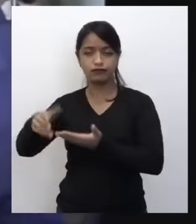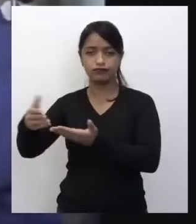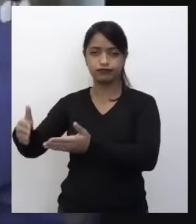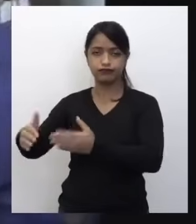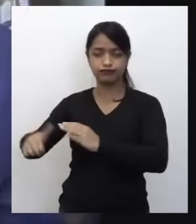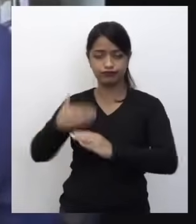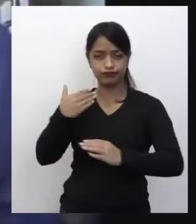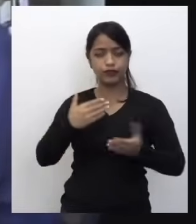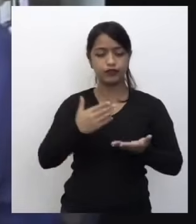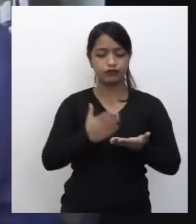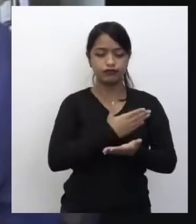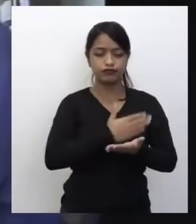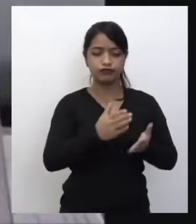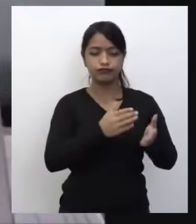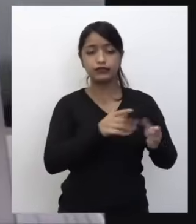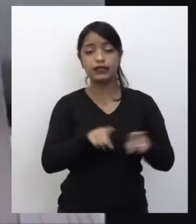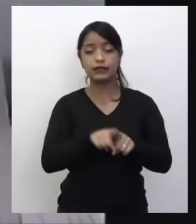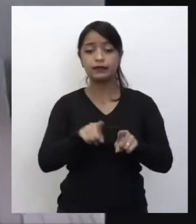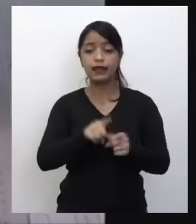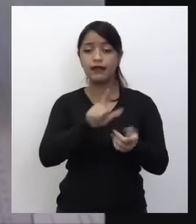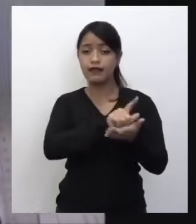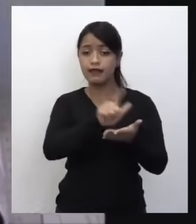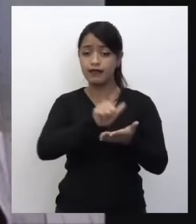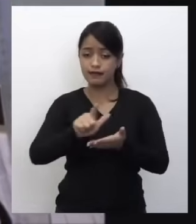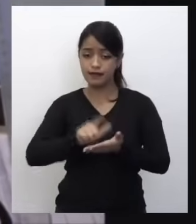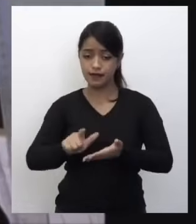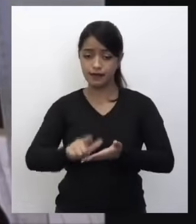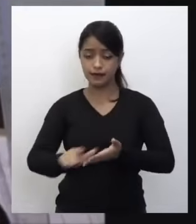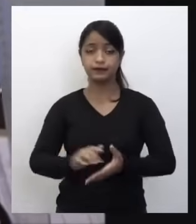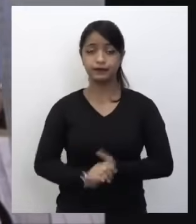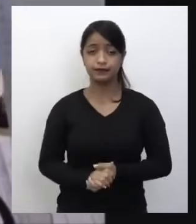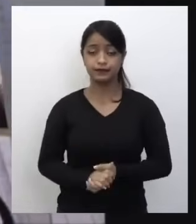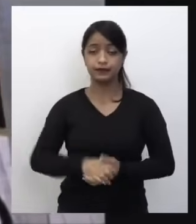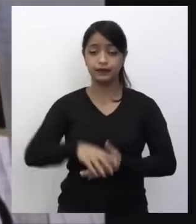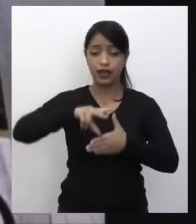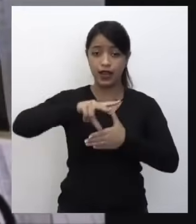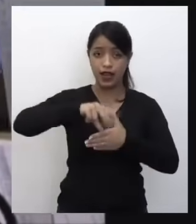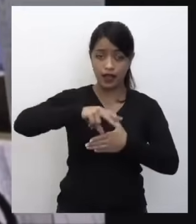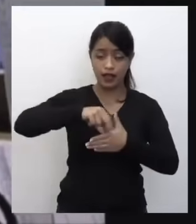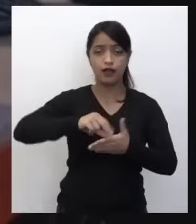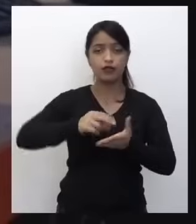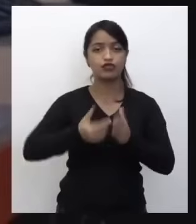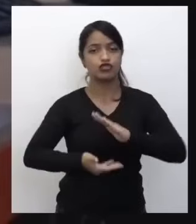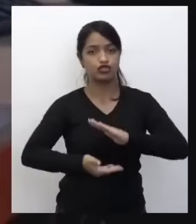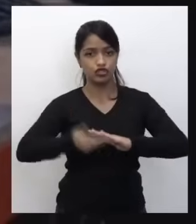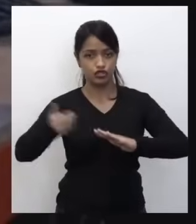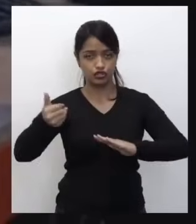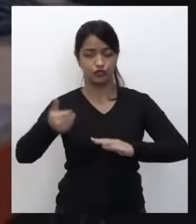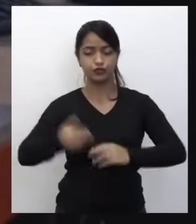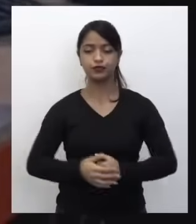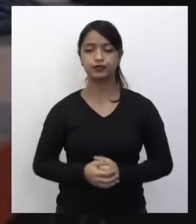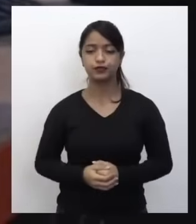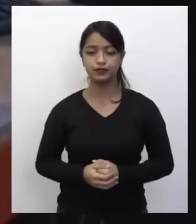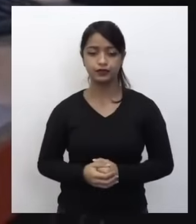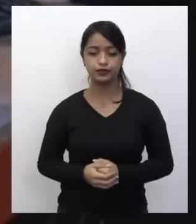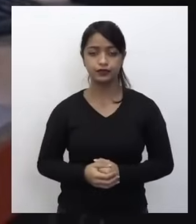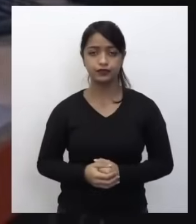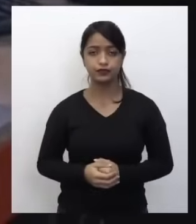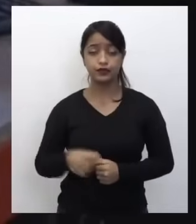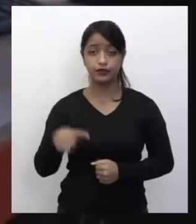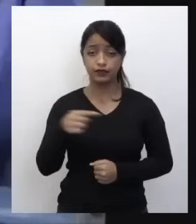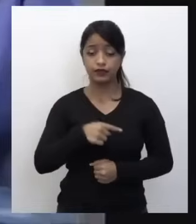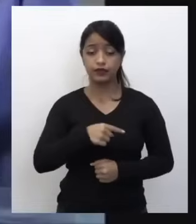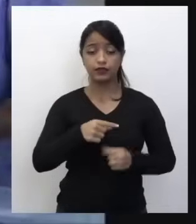por um processo de higienização. Grampos e clipes são retirados cuidadosamente. Em seguida, as cadernetas ganham um